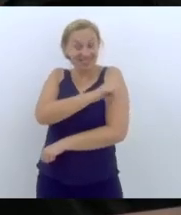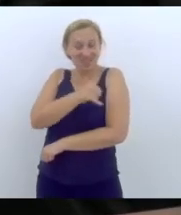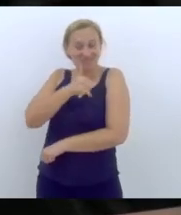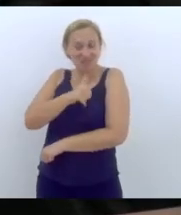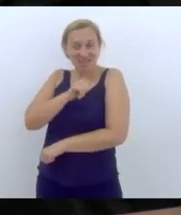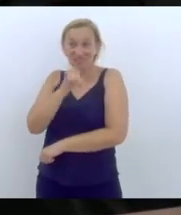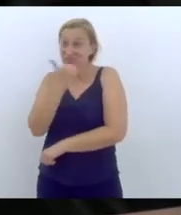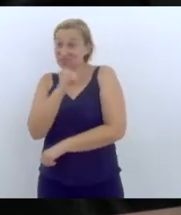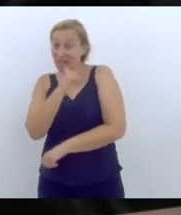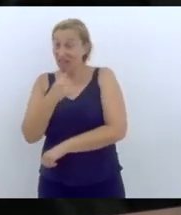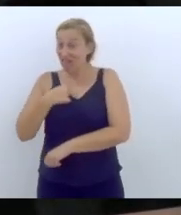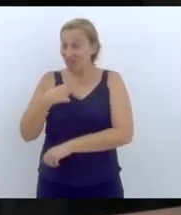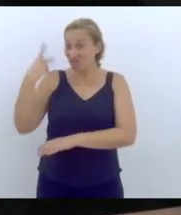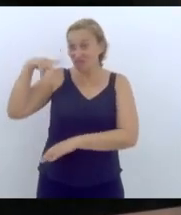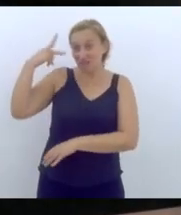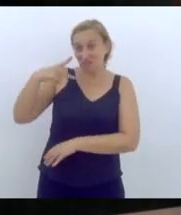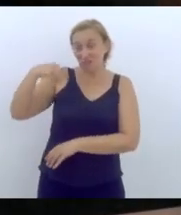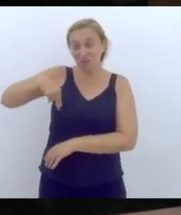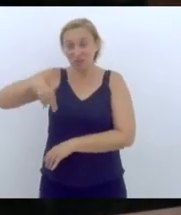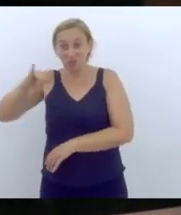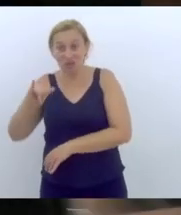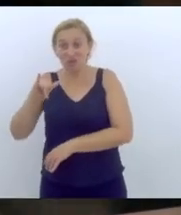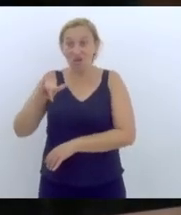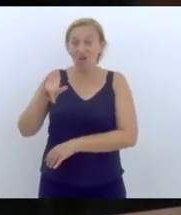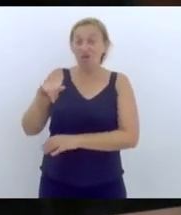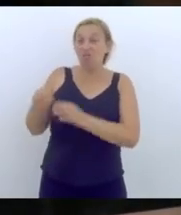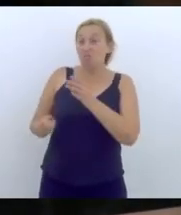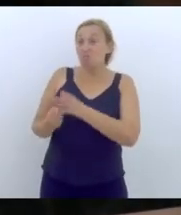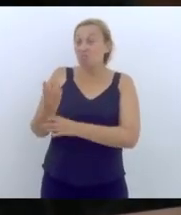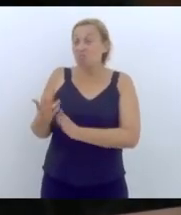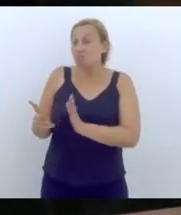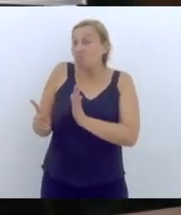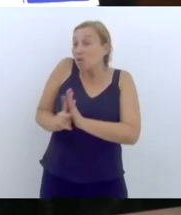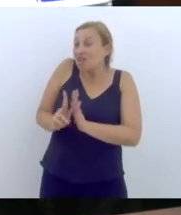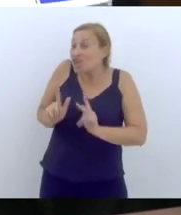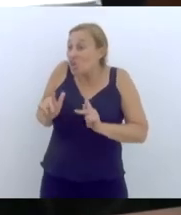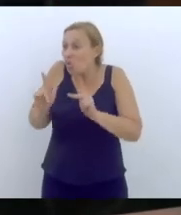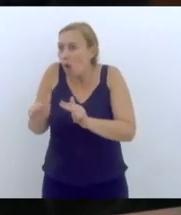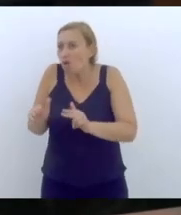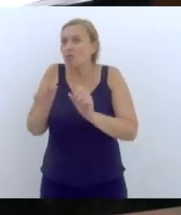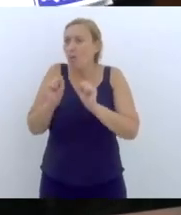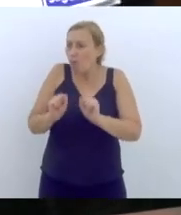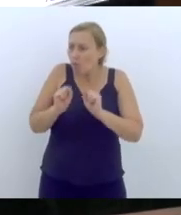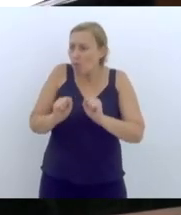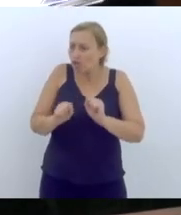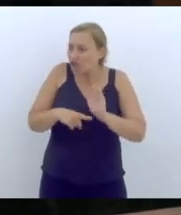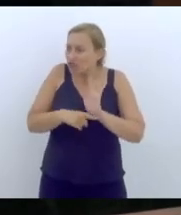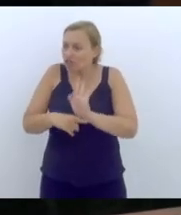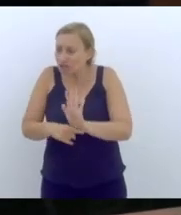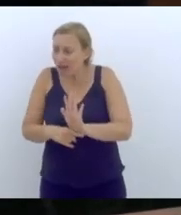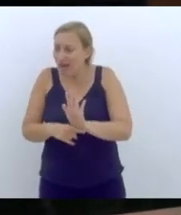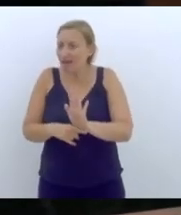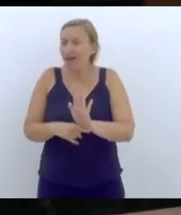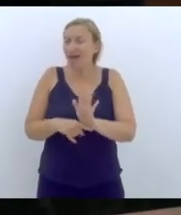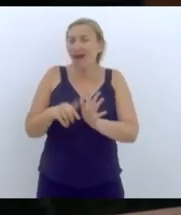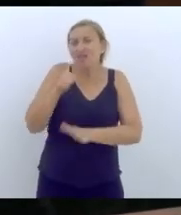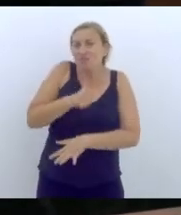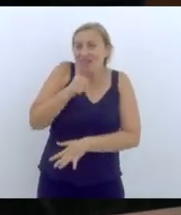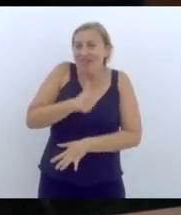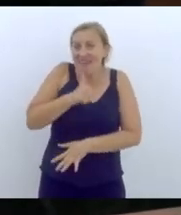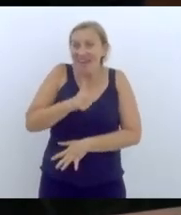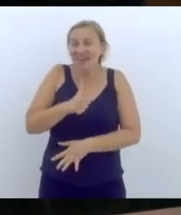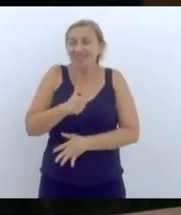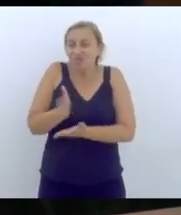Eu, enquanto vereador de Nova Iguaçu, fiz um projeto muito igual a esse e eu pude atender em meu gabinete as mulheres e